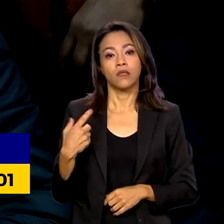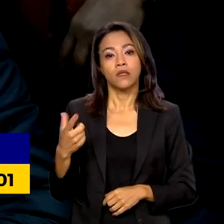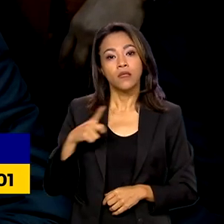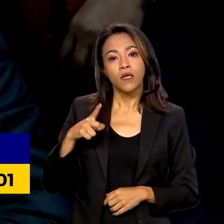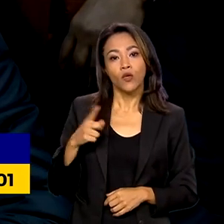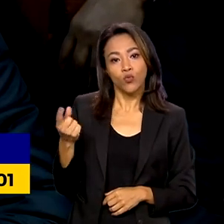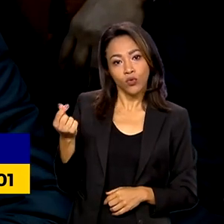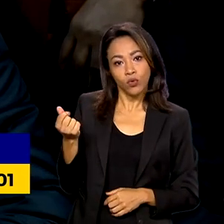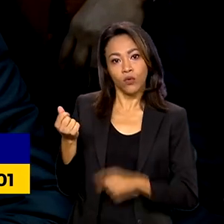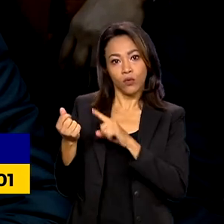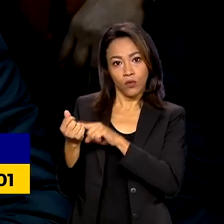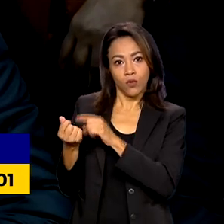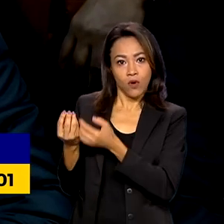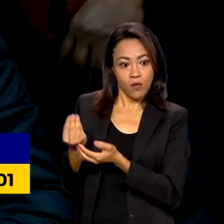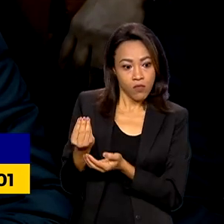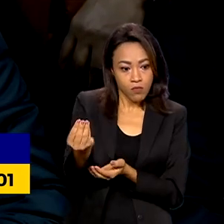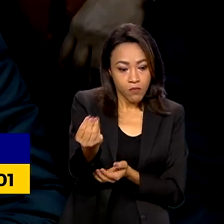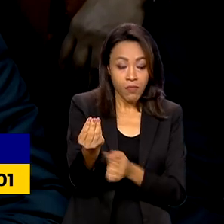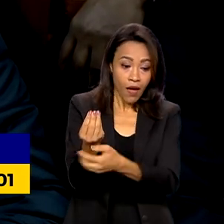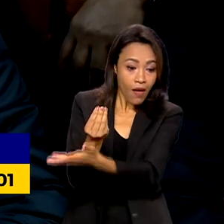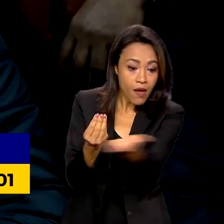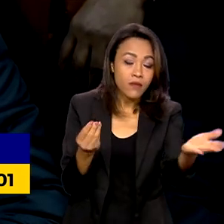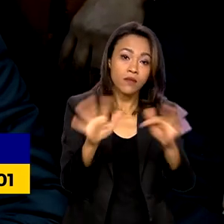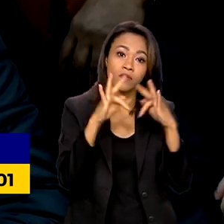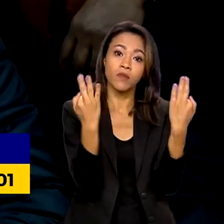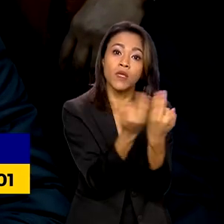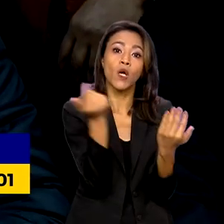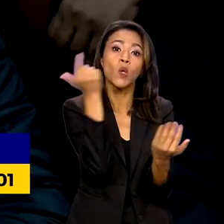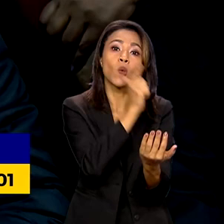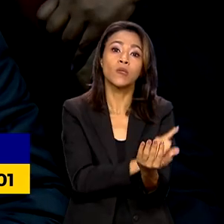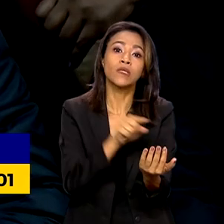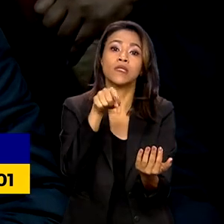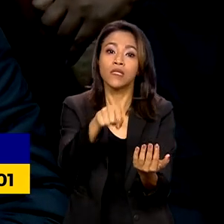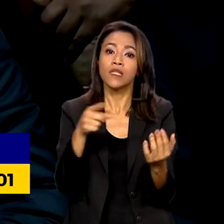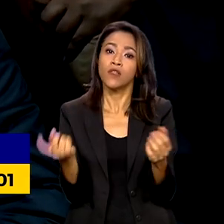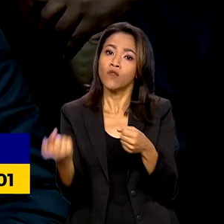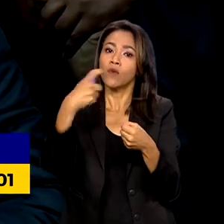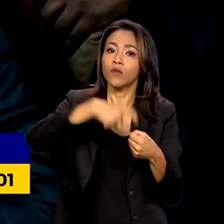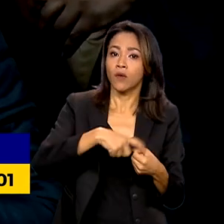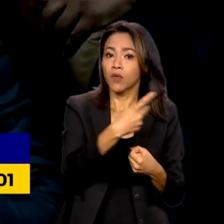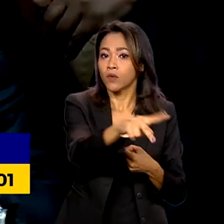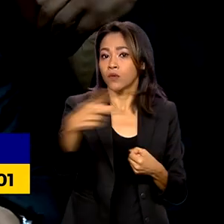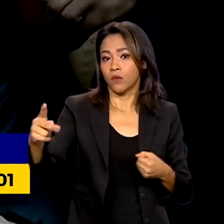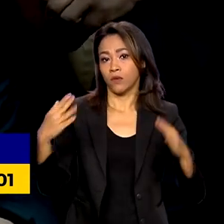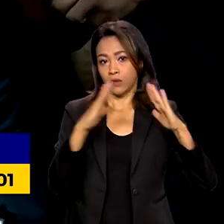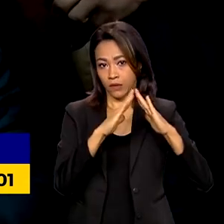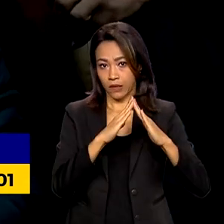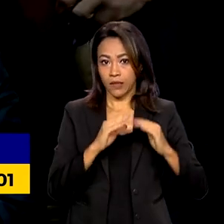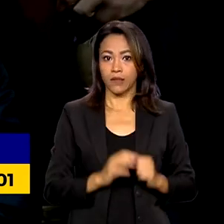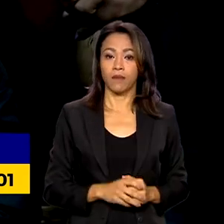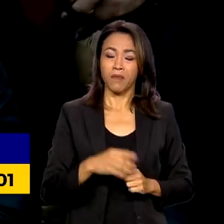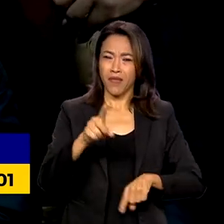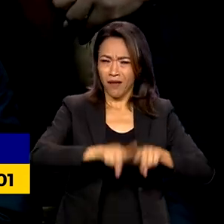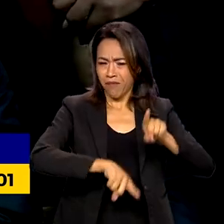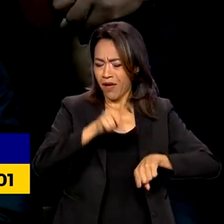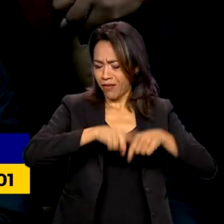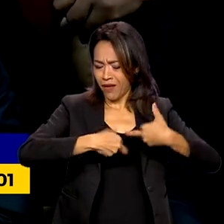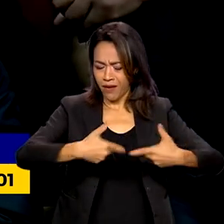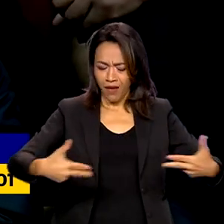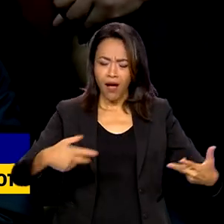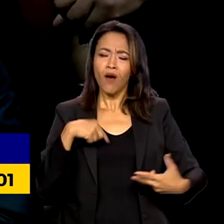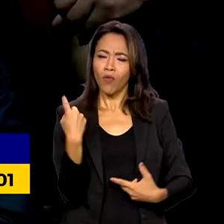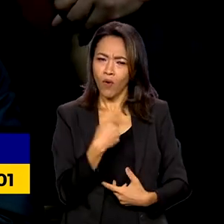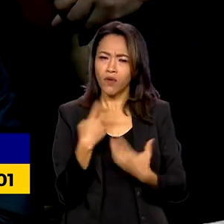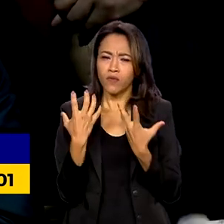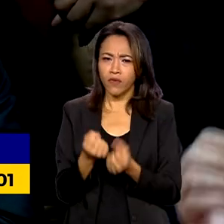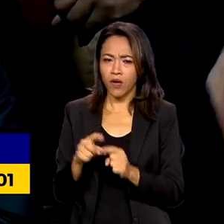para que essas famílias possam recompor aí minimamente as condições de dignidade para poder voltar às suas casas. Então, tudo isso, como eu disse, é parte material, a gente vai desenhar agora